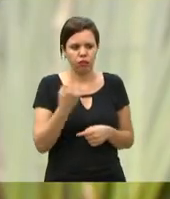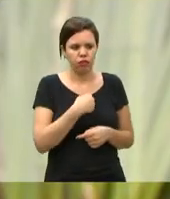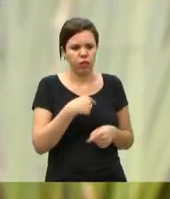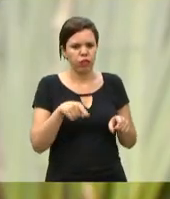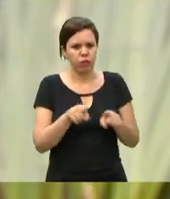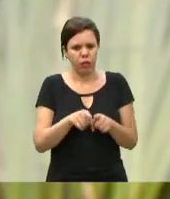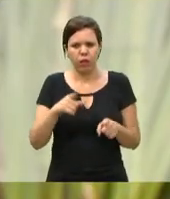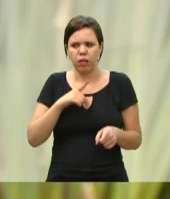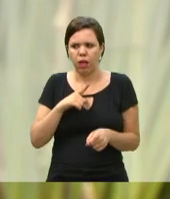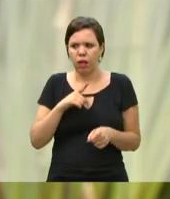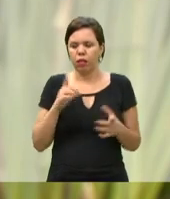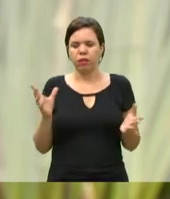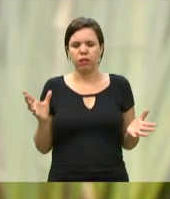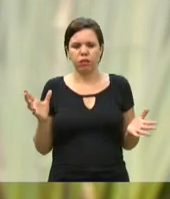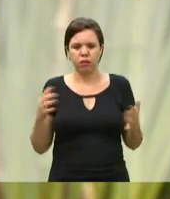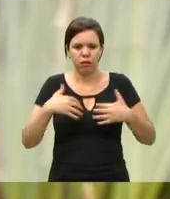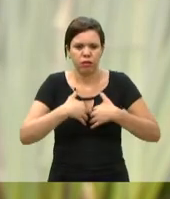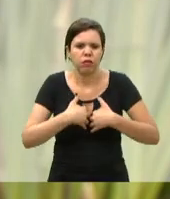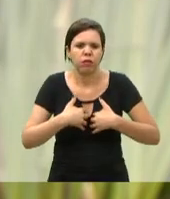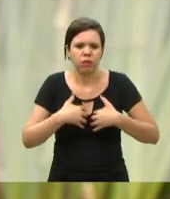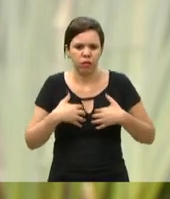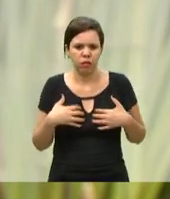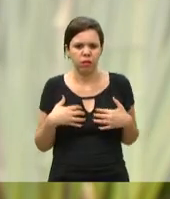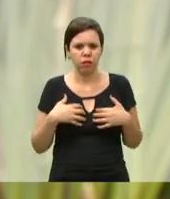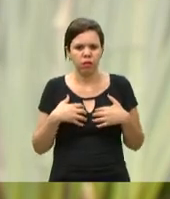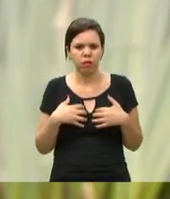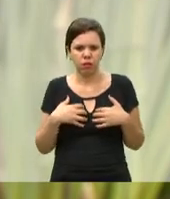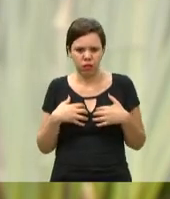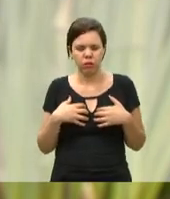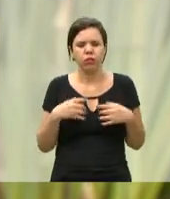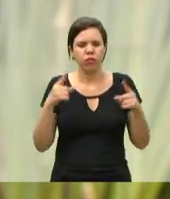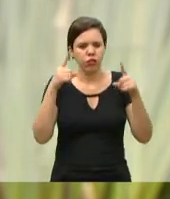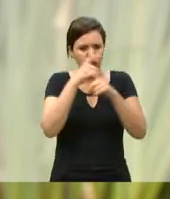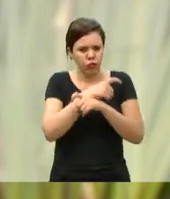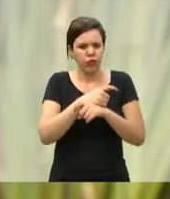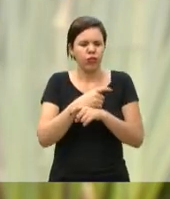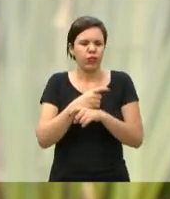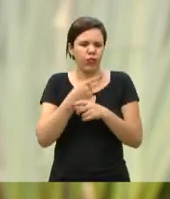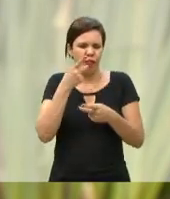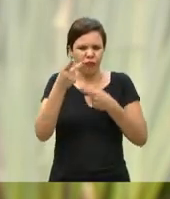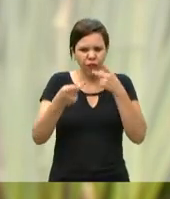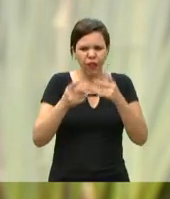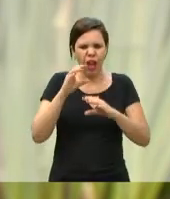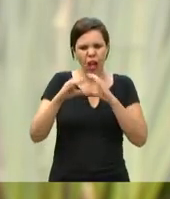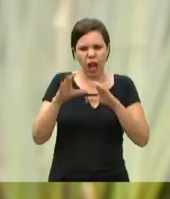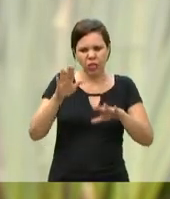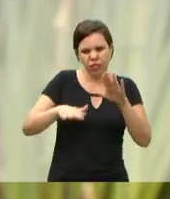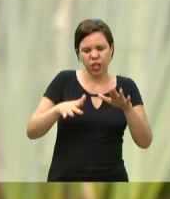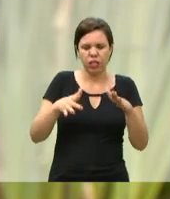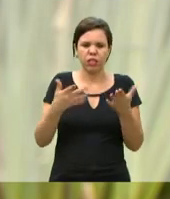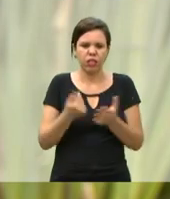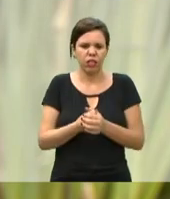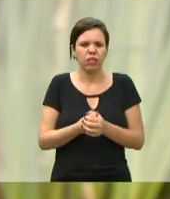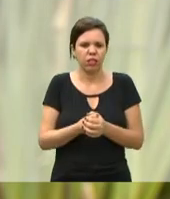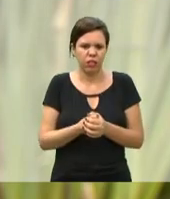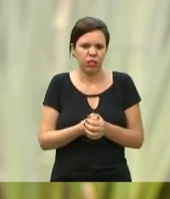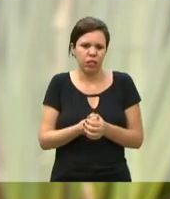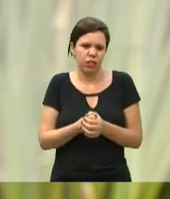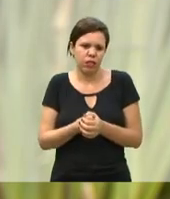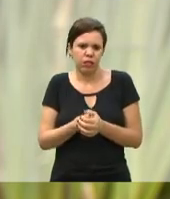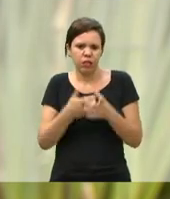dentro do espectro do autismo, né, essa dificuldade, né, da fala, e muitas vezes da linguagem, não